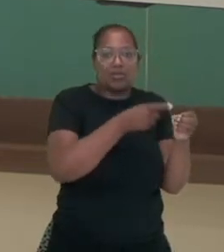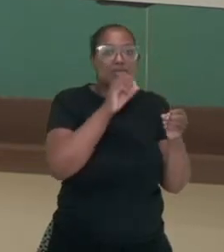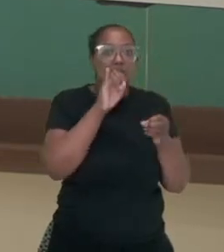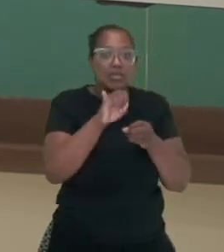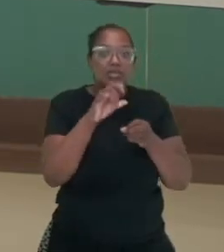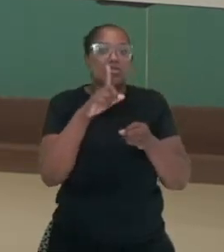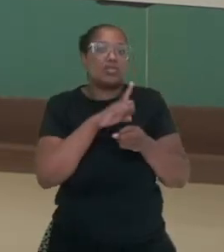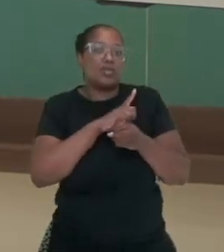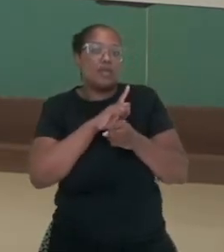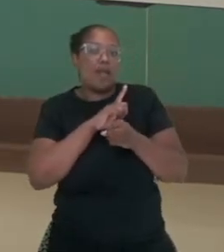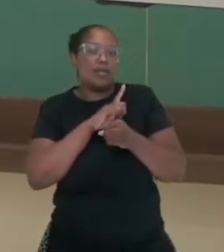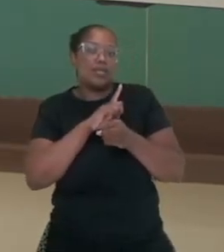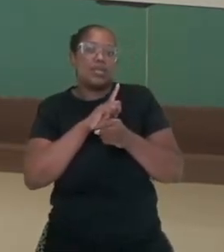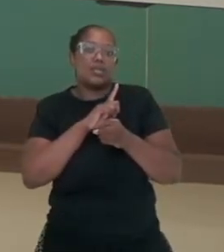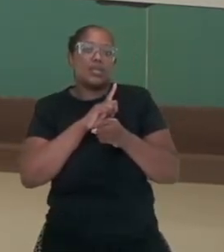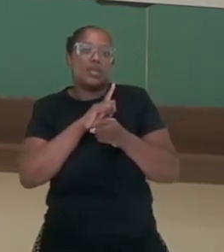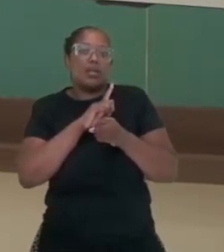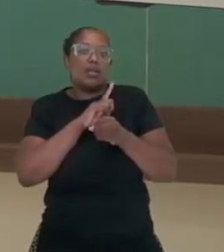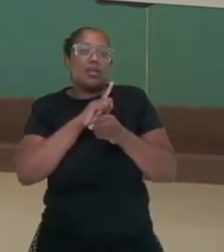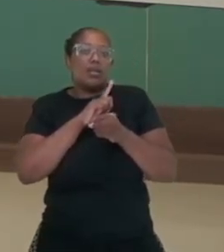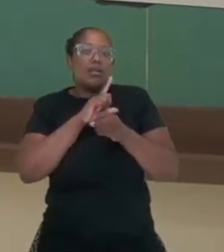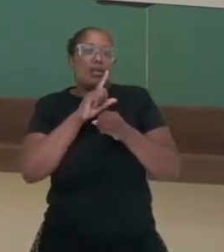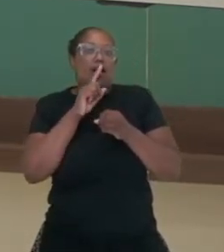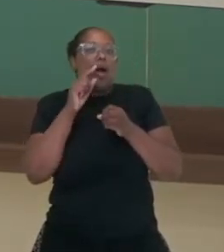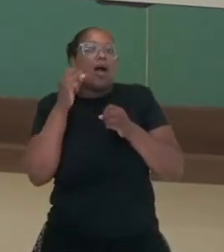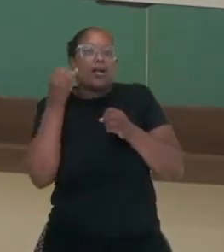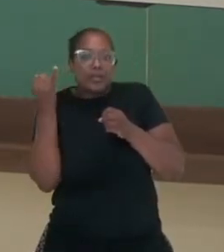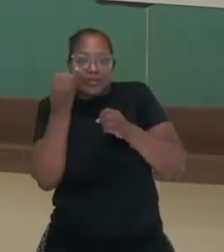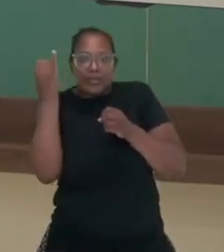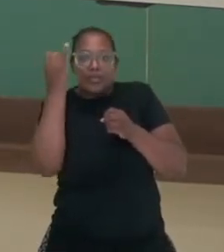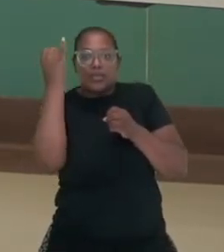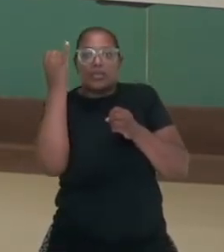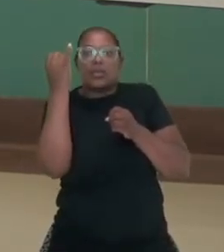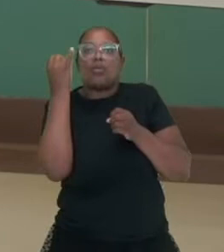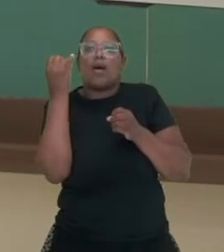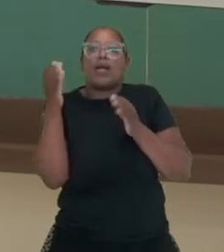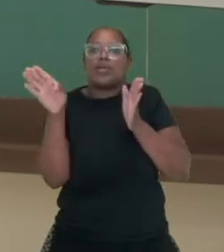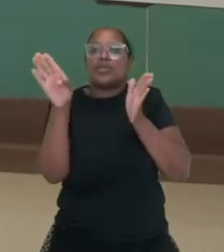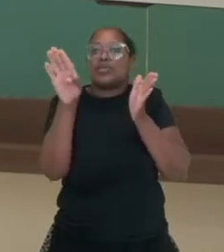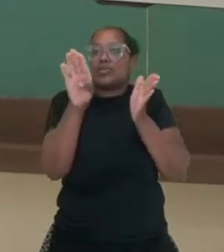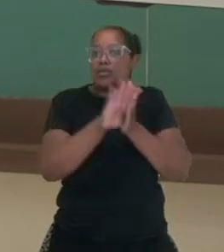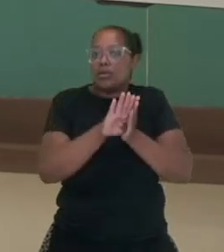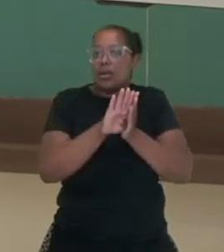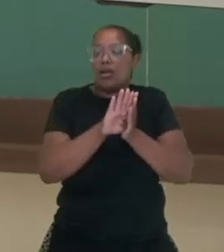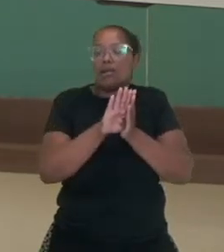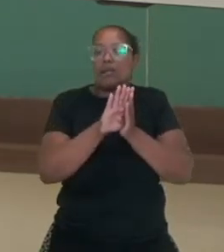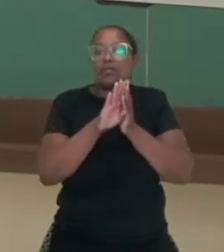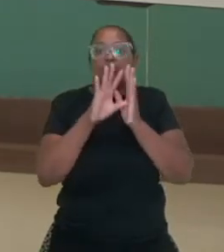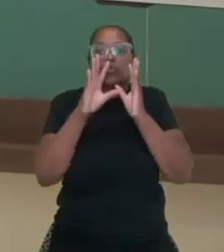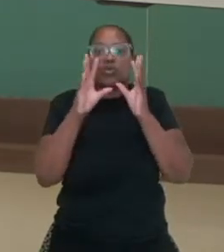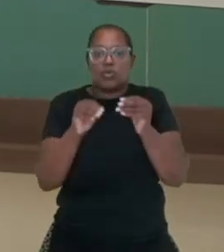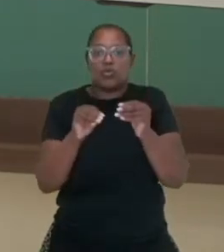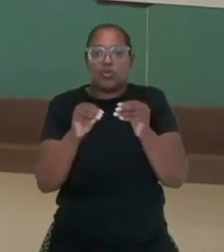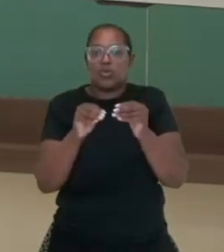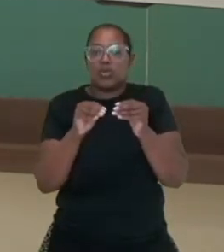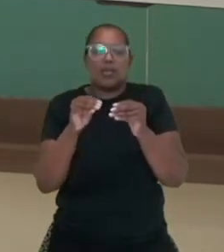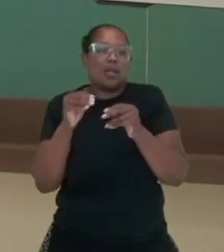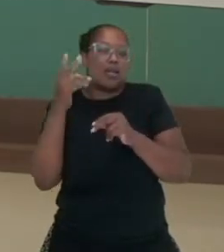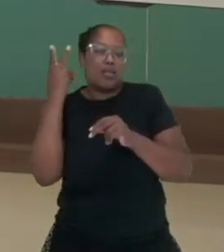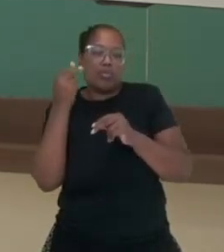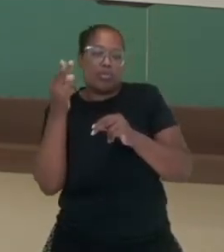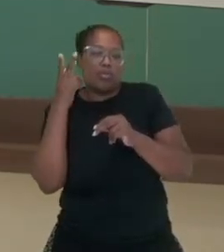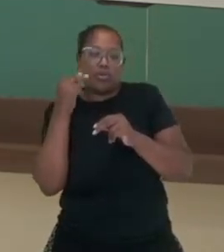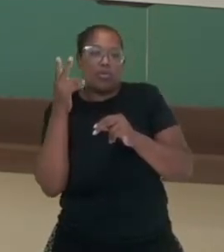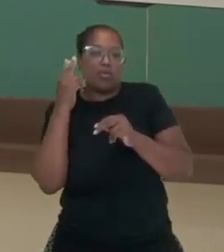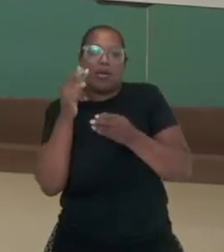uma torre, o teu telefone móvel recuperava, se ligava àquela torre e você